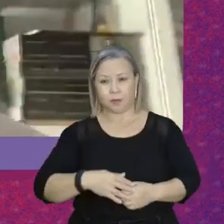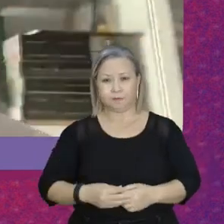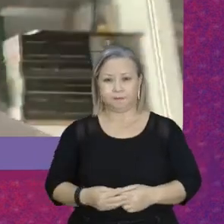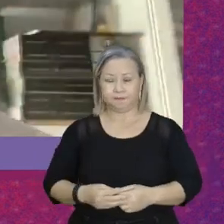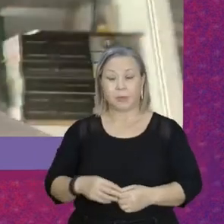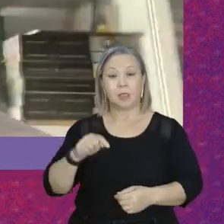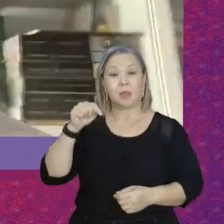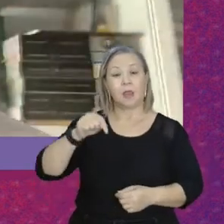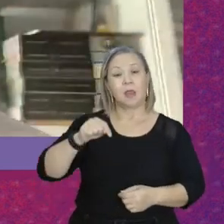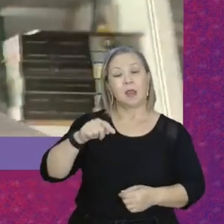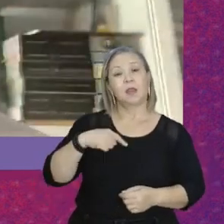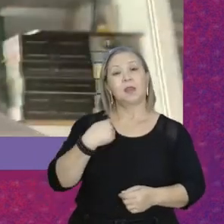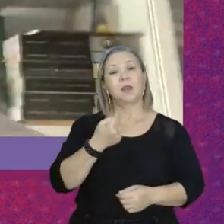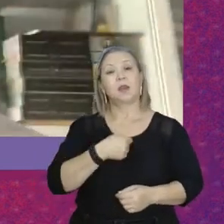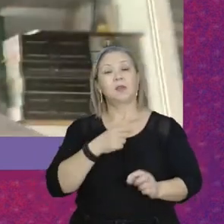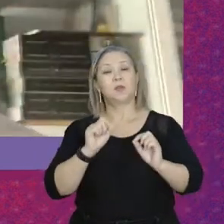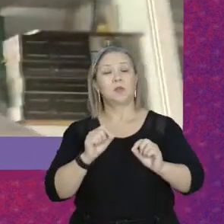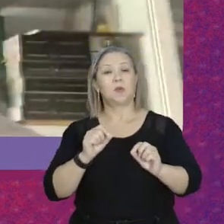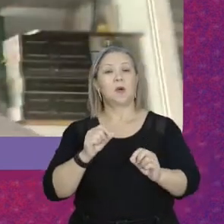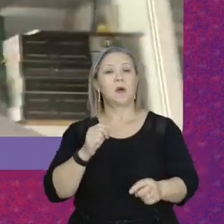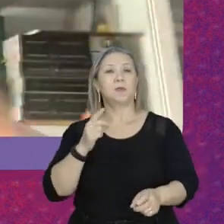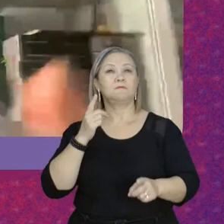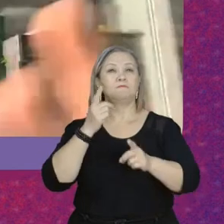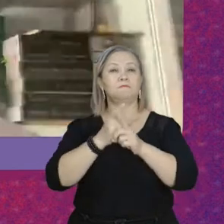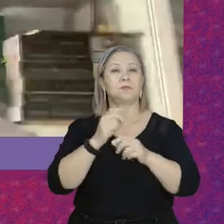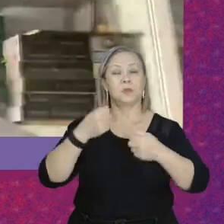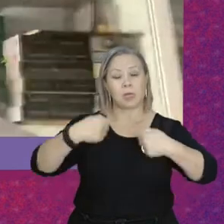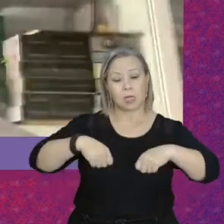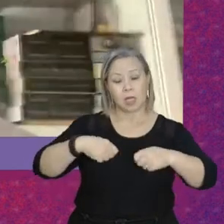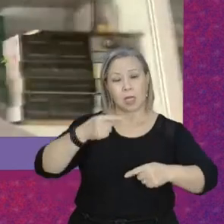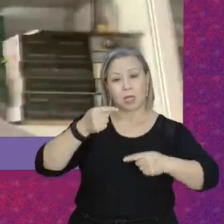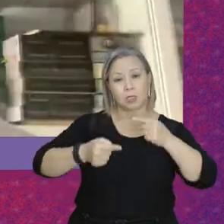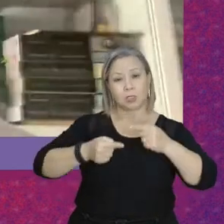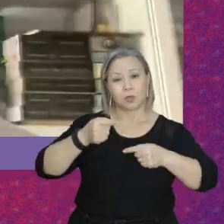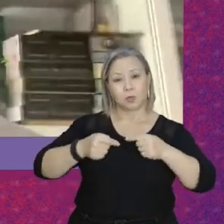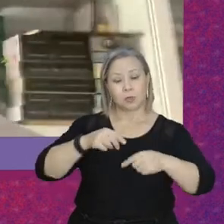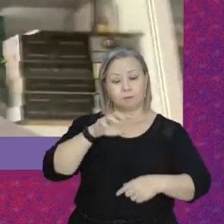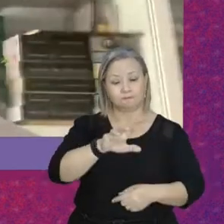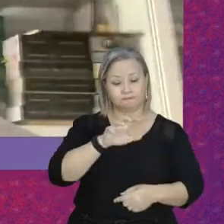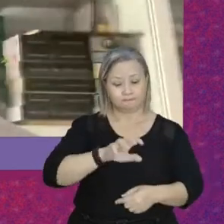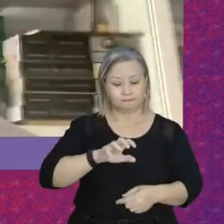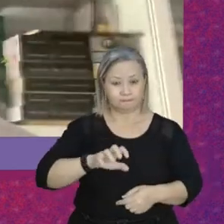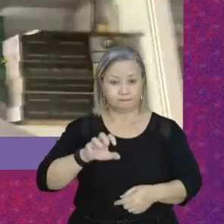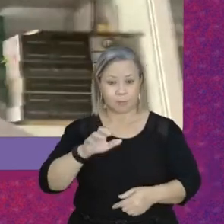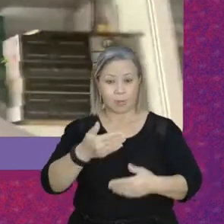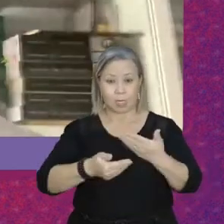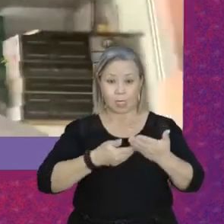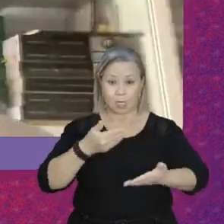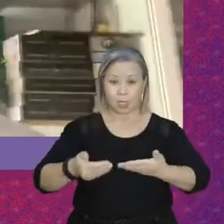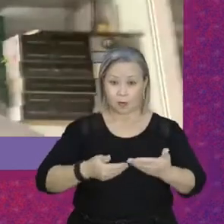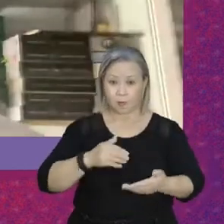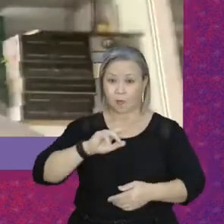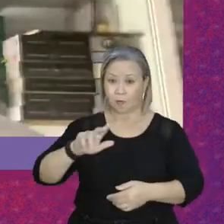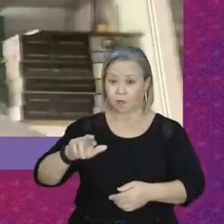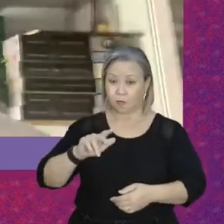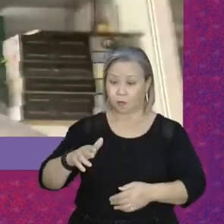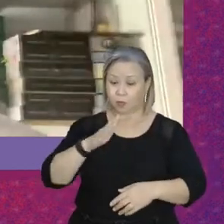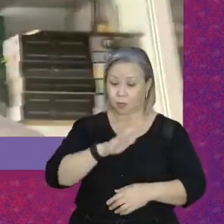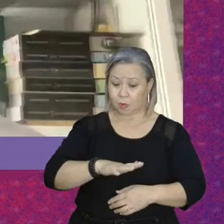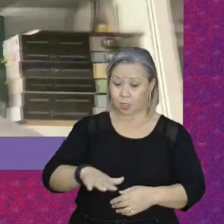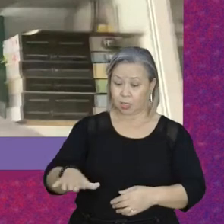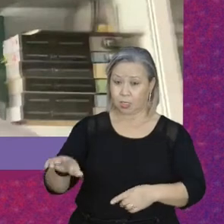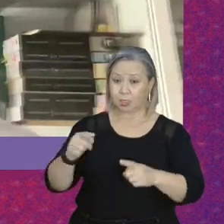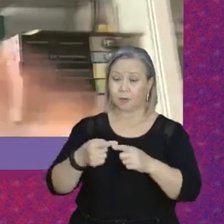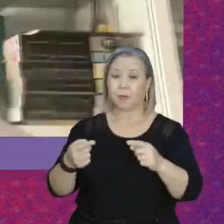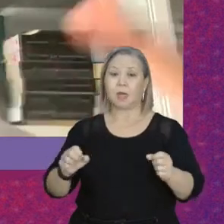aqui, nós nos encontramos com a necessidade de políticas intersetoriais, que envolvam não só as crianças, mas